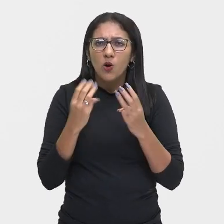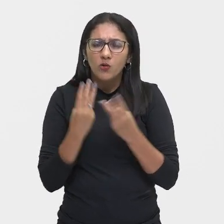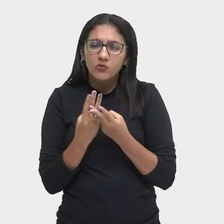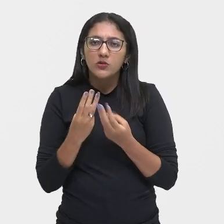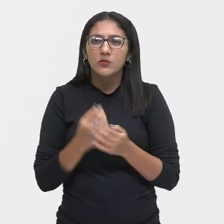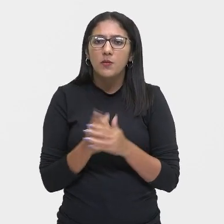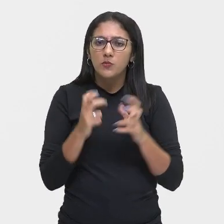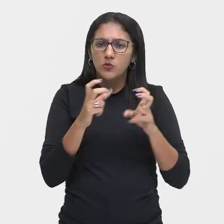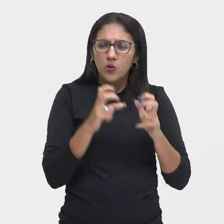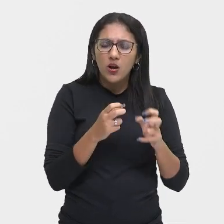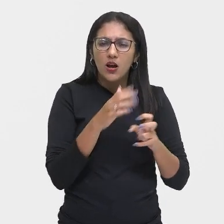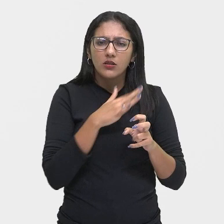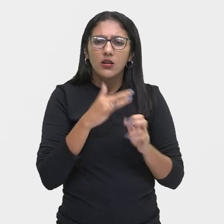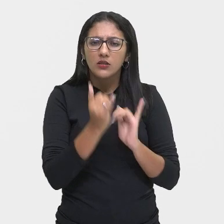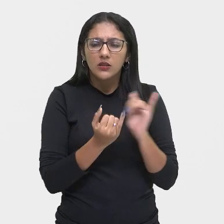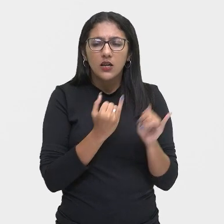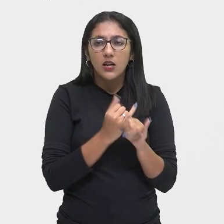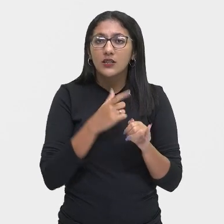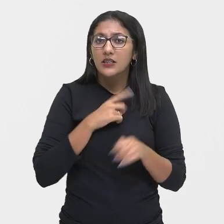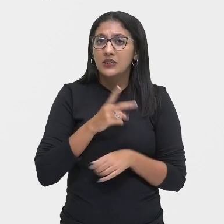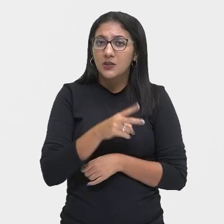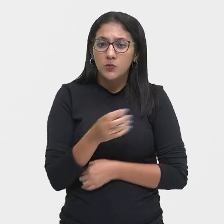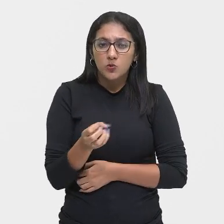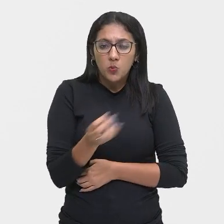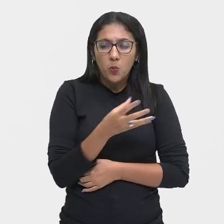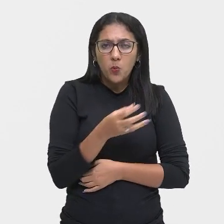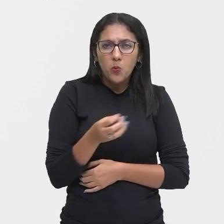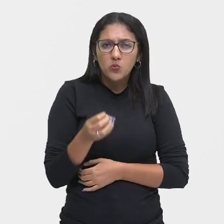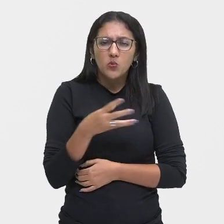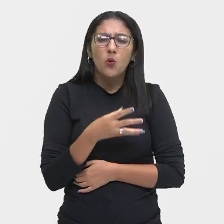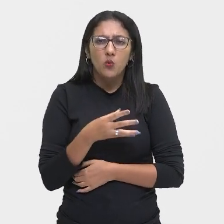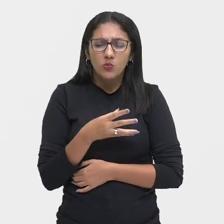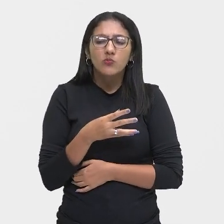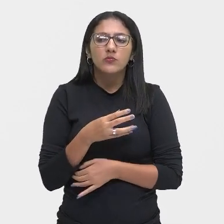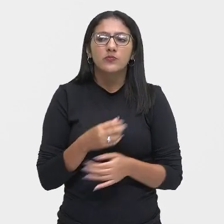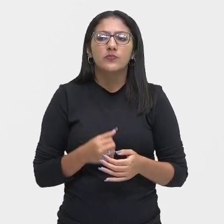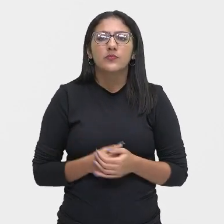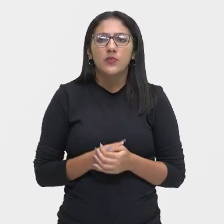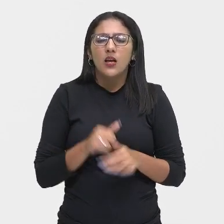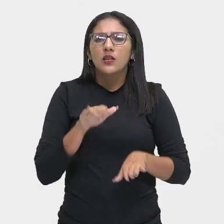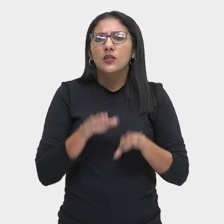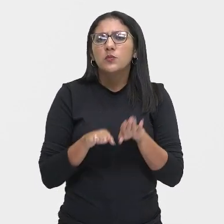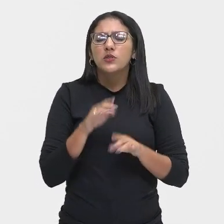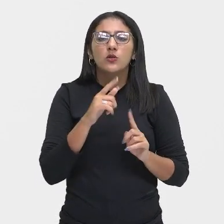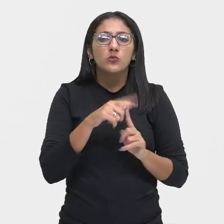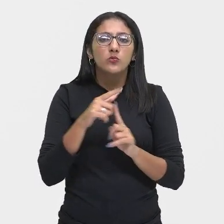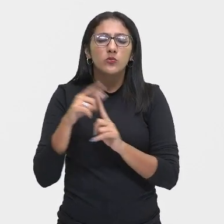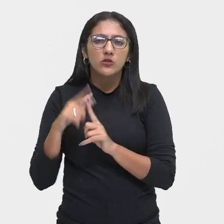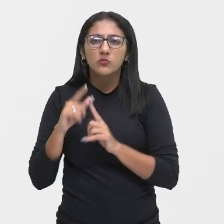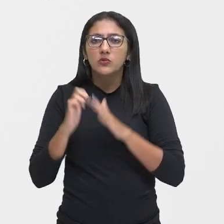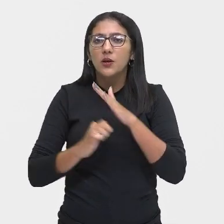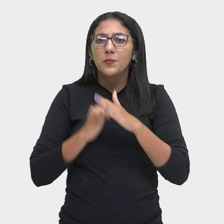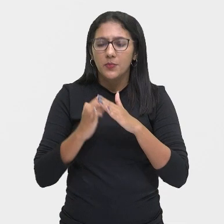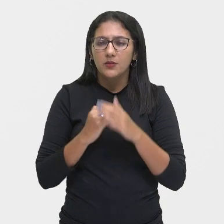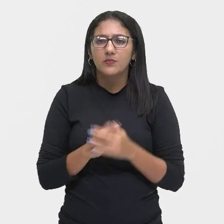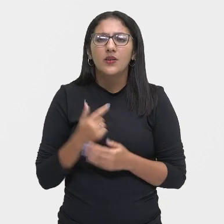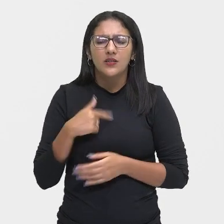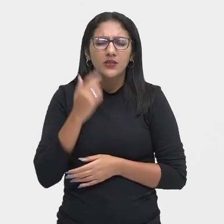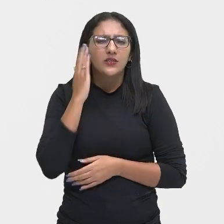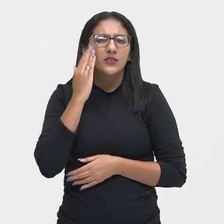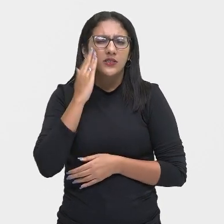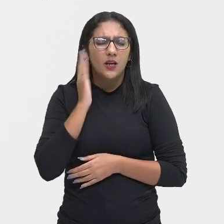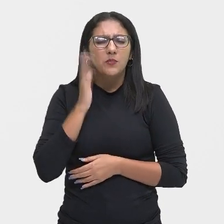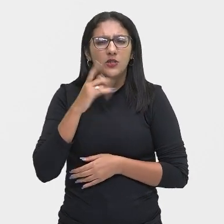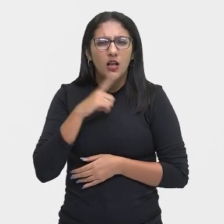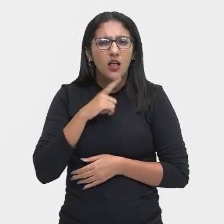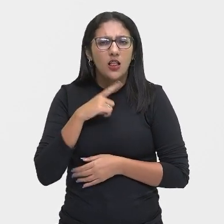jogar online estejam sempre atualizados de acordo com o fabricante. Também não é novidade, já